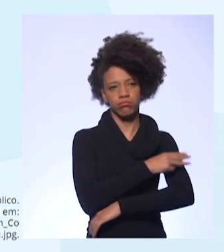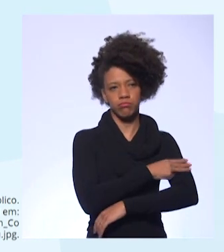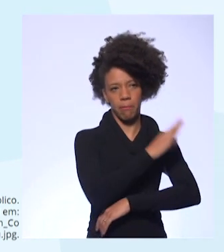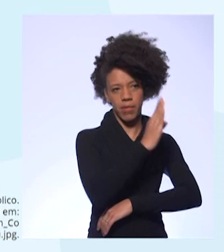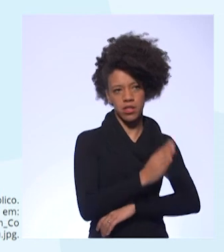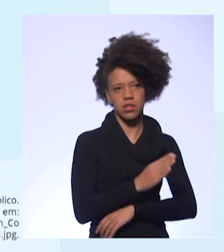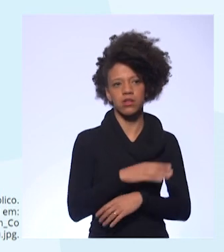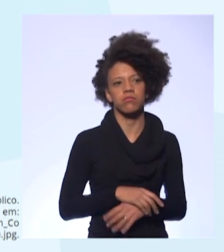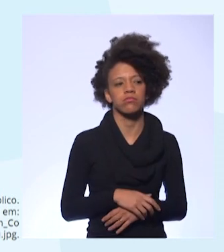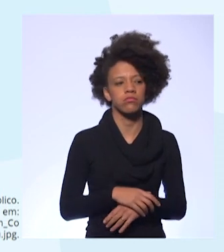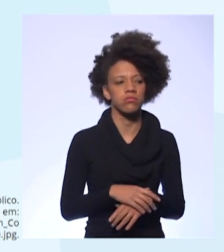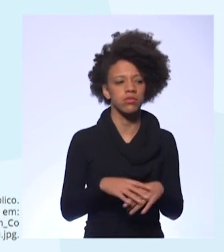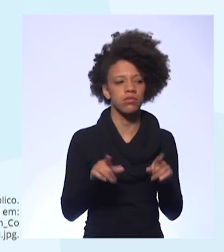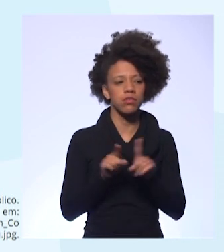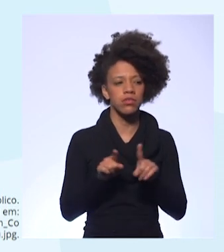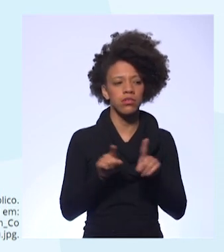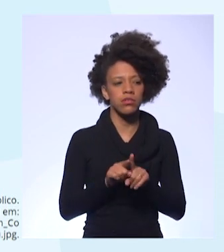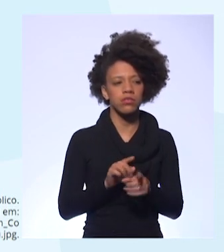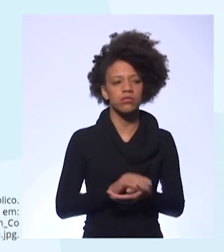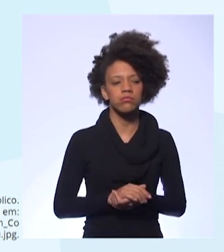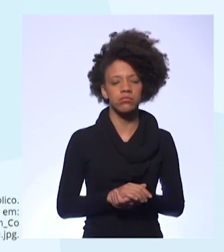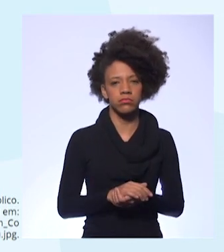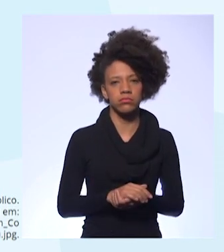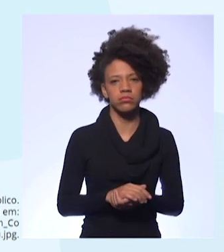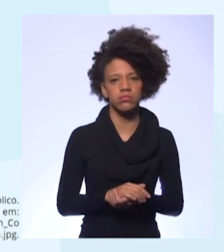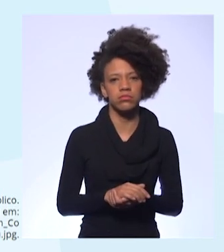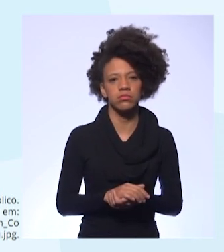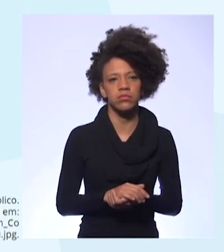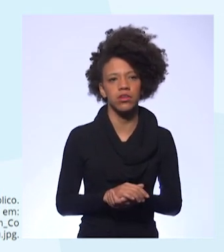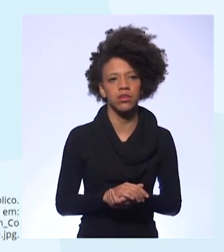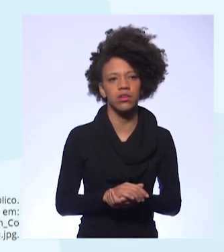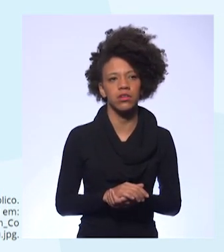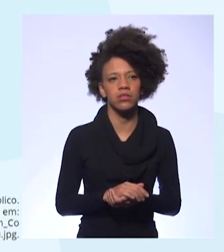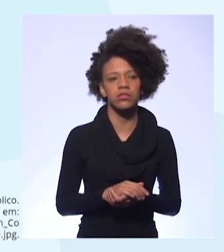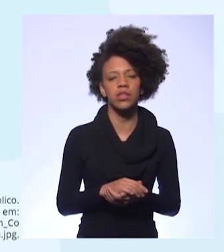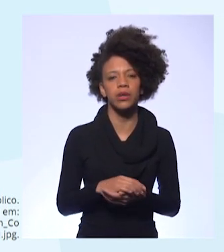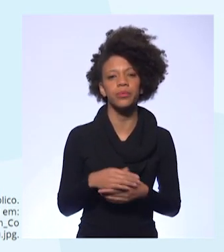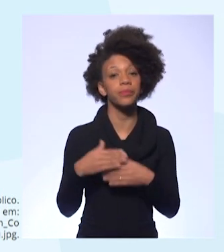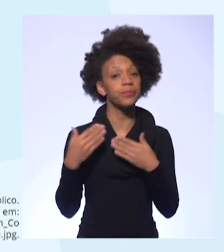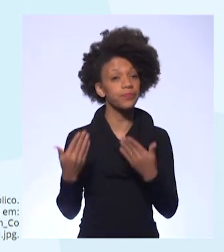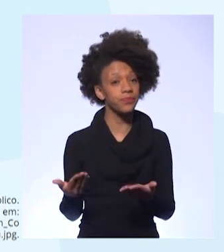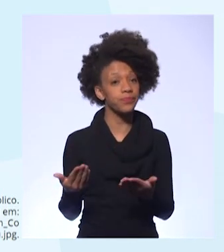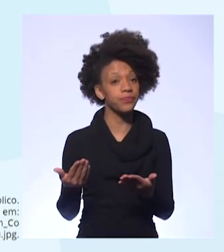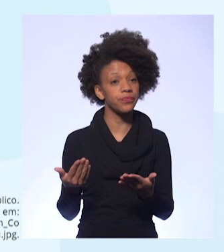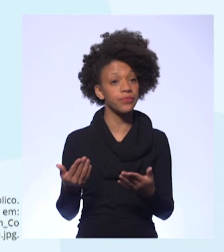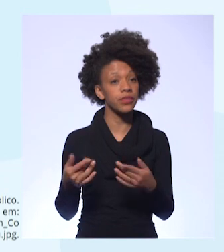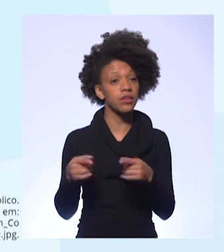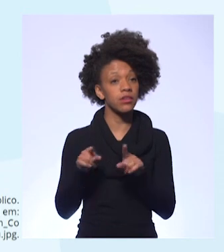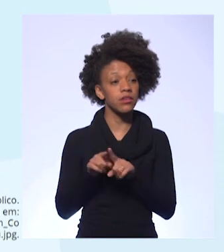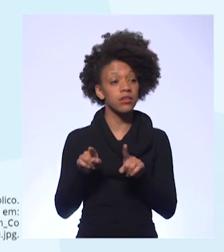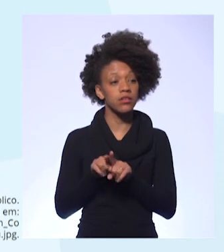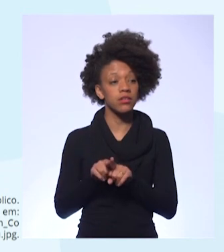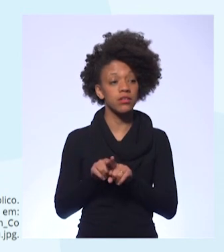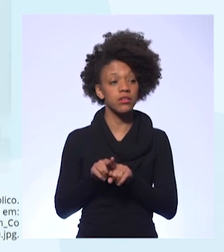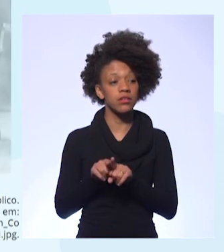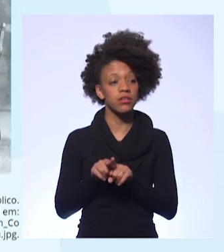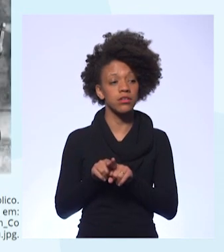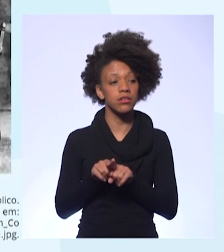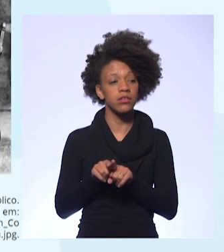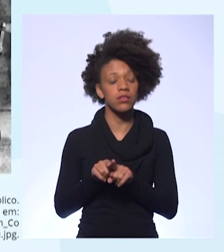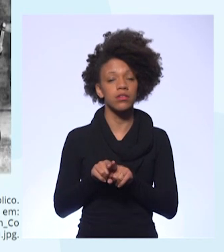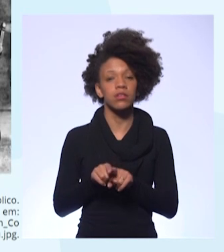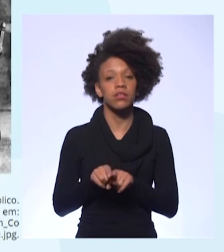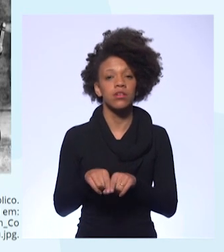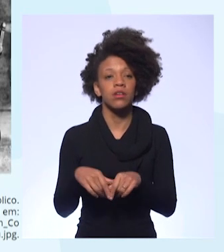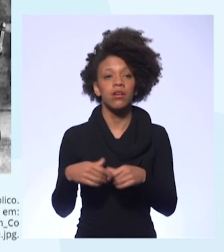o contrário a continuação do conflito o Luiz Alves de Lima sal Marquês de Caxias ele